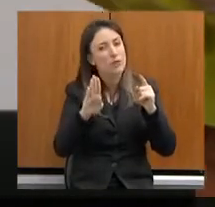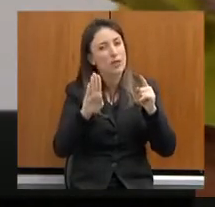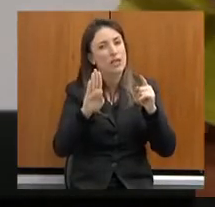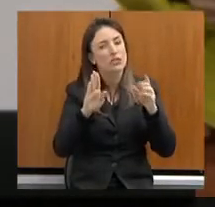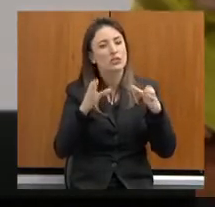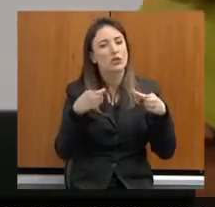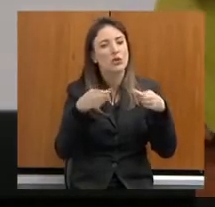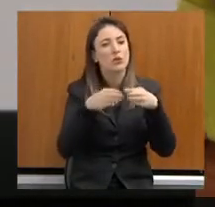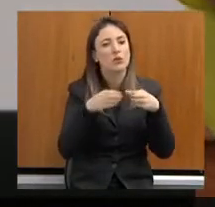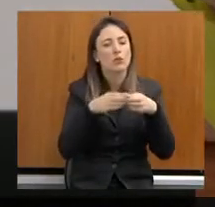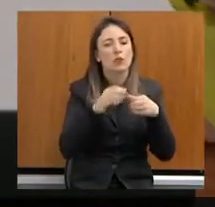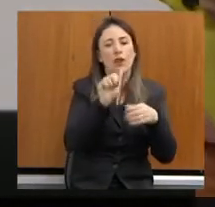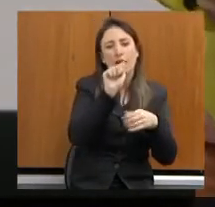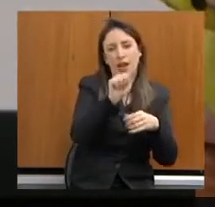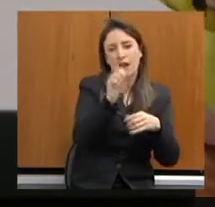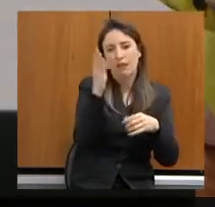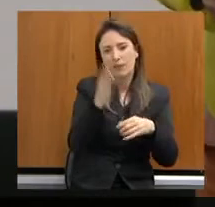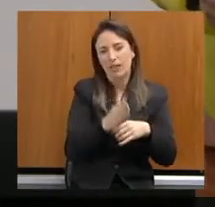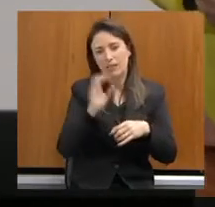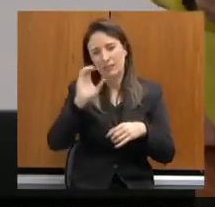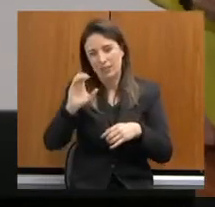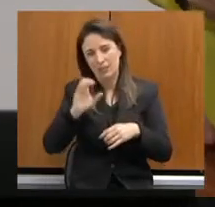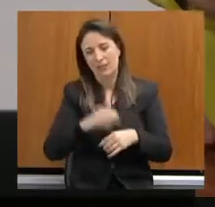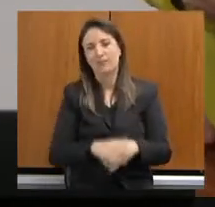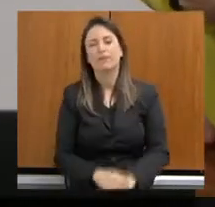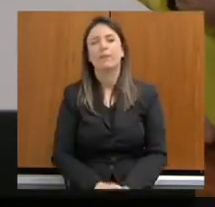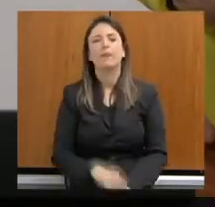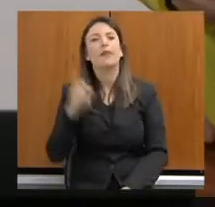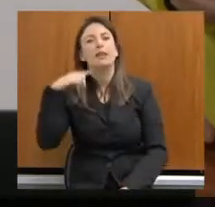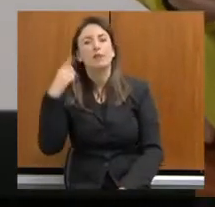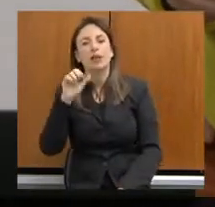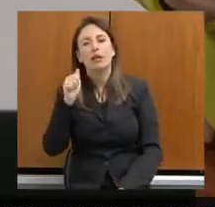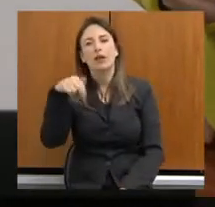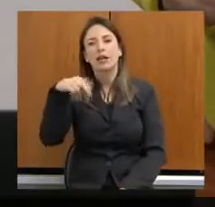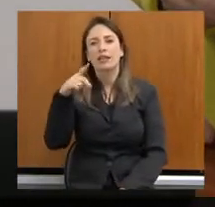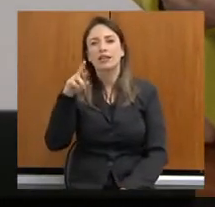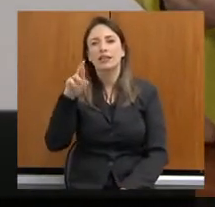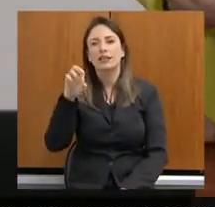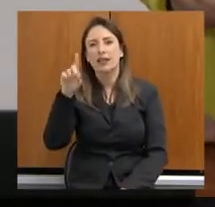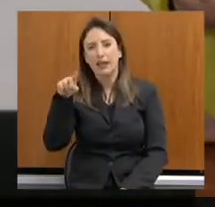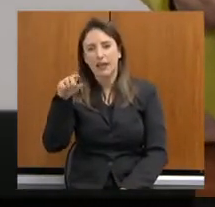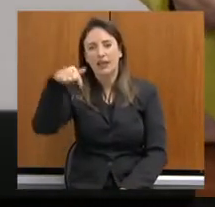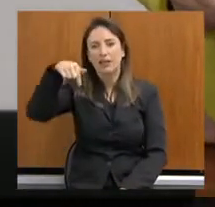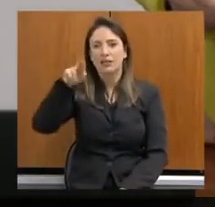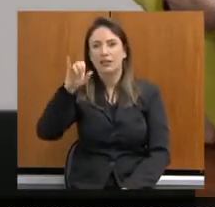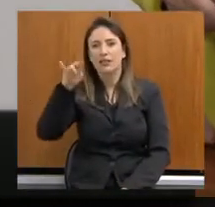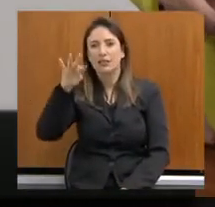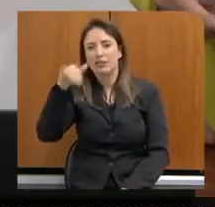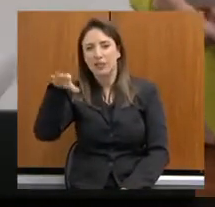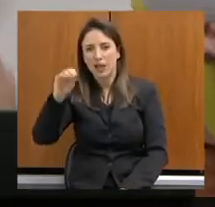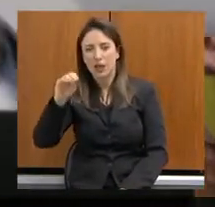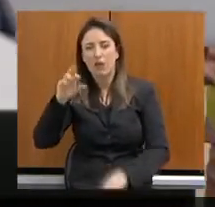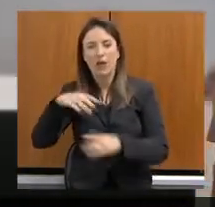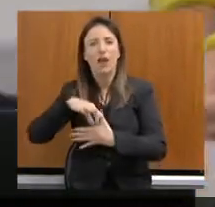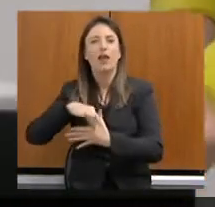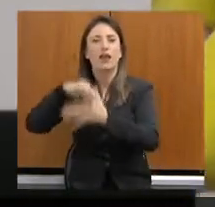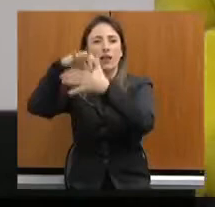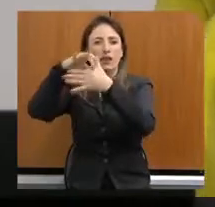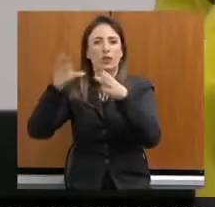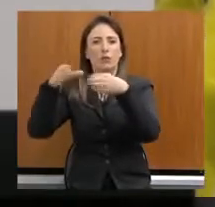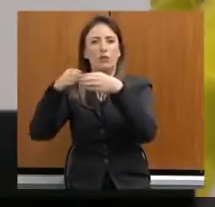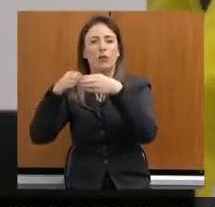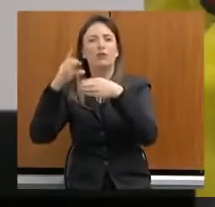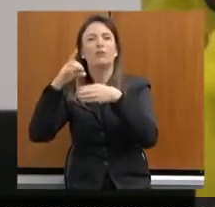e a barra se Deputado André Quintão líder do bloco democracy luta